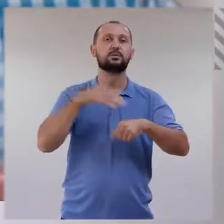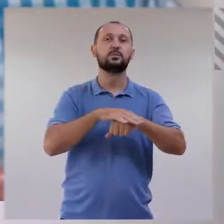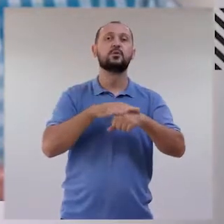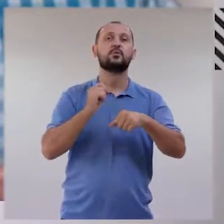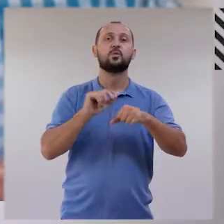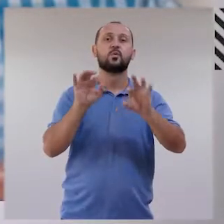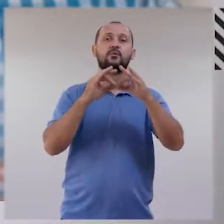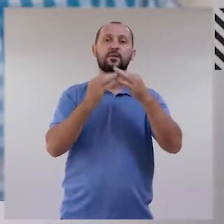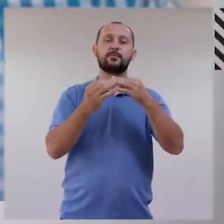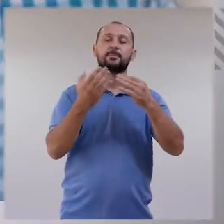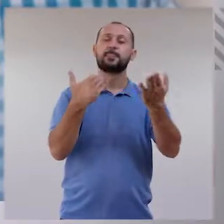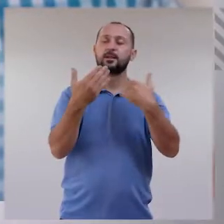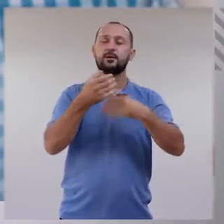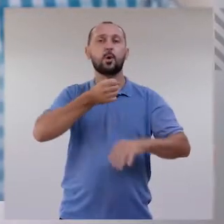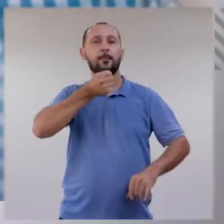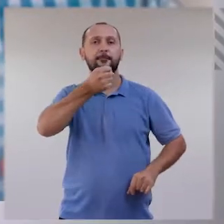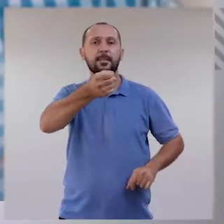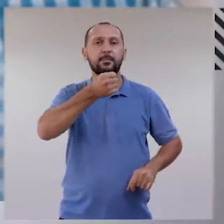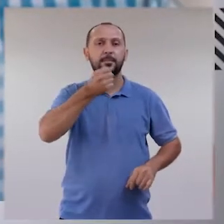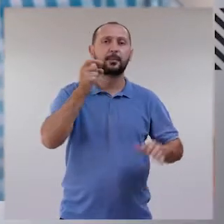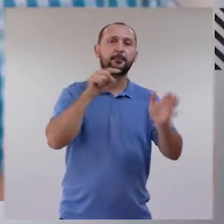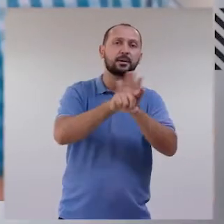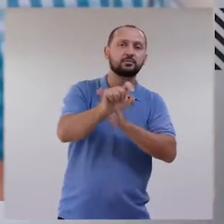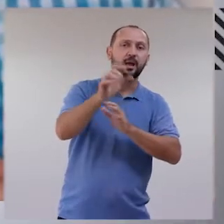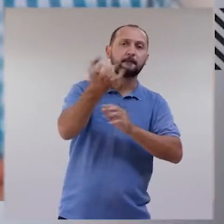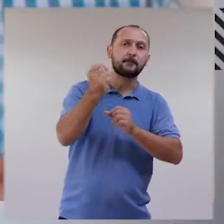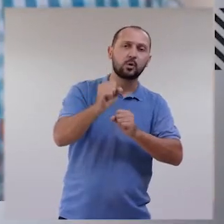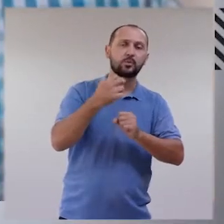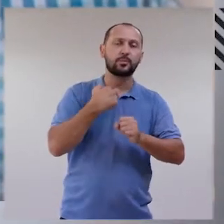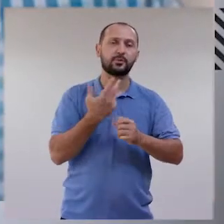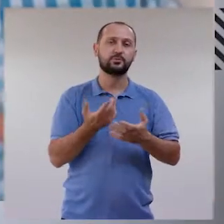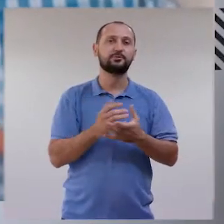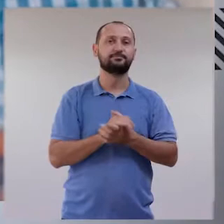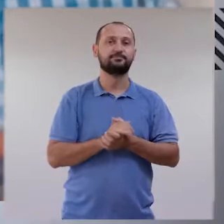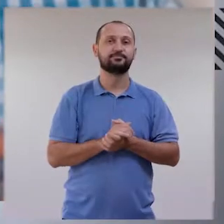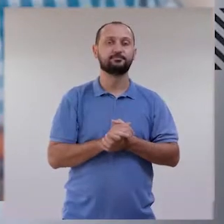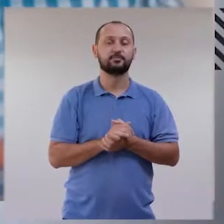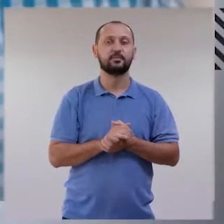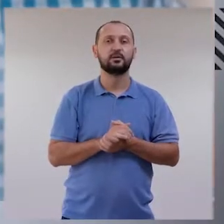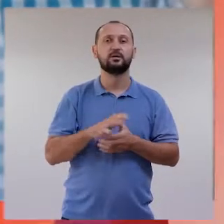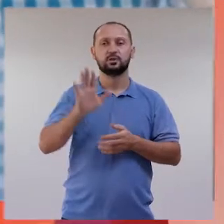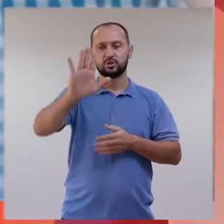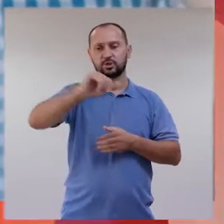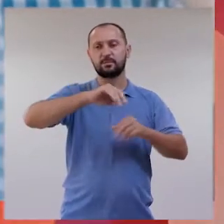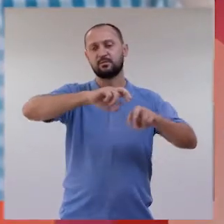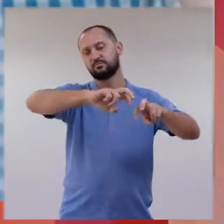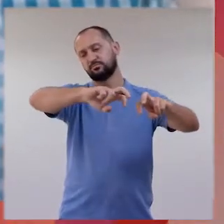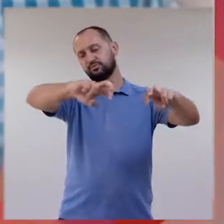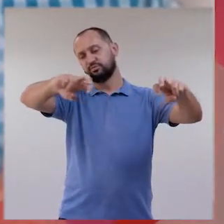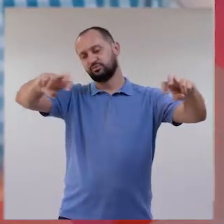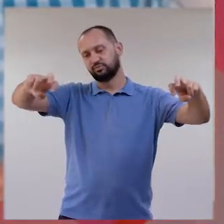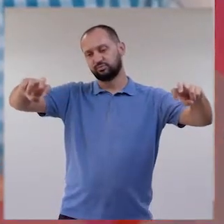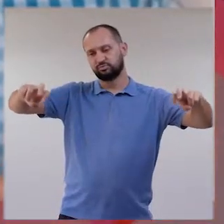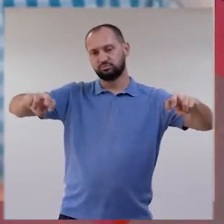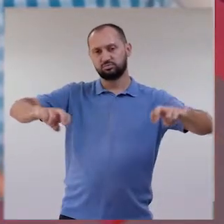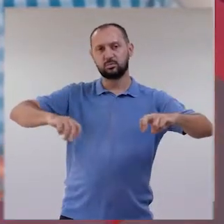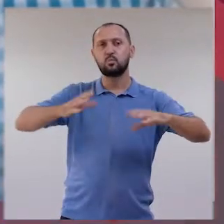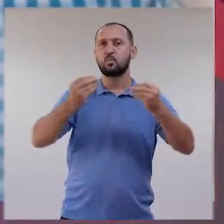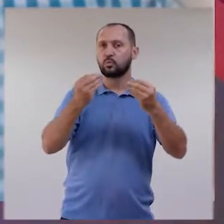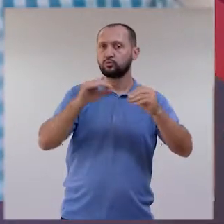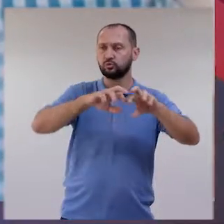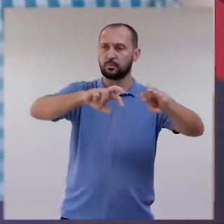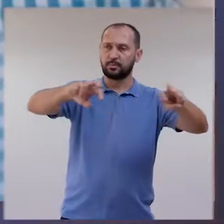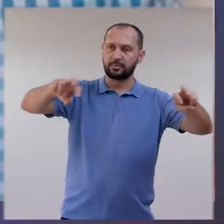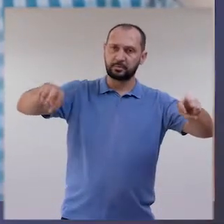você fazia uma entrevista familiar com a família vamos dizer, da pessoa que morreu, você reunia numa sala com